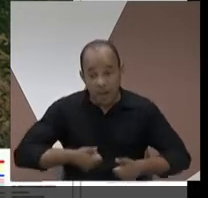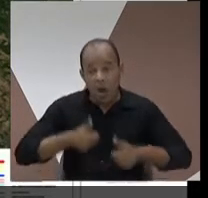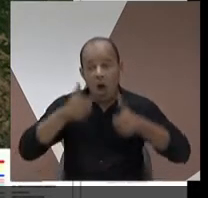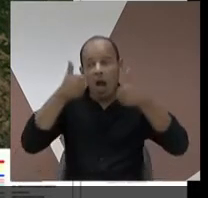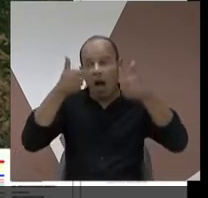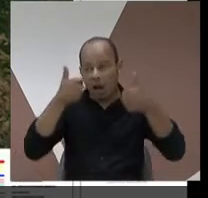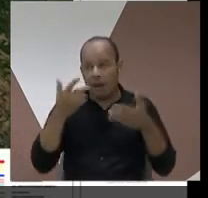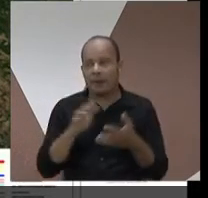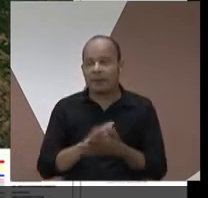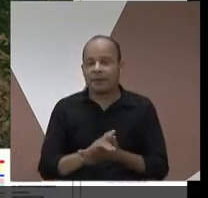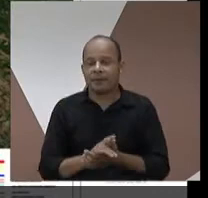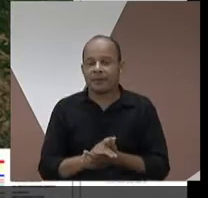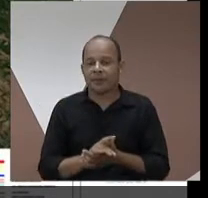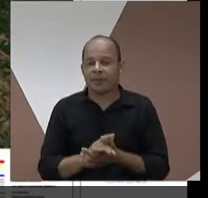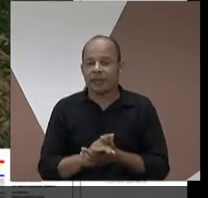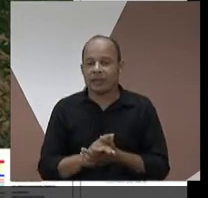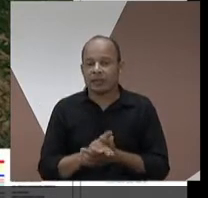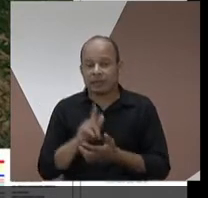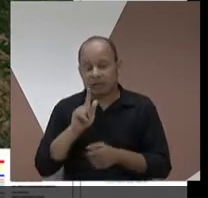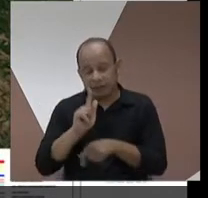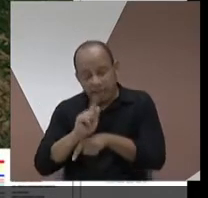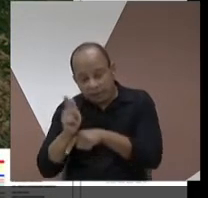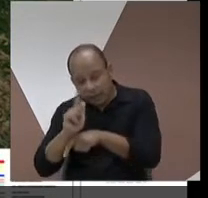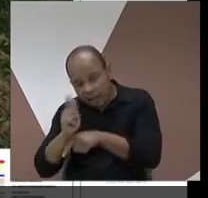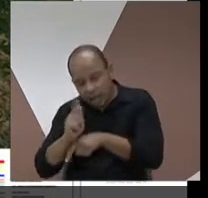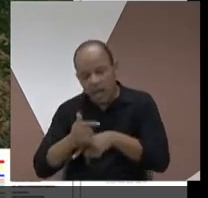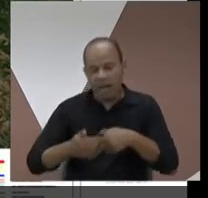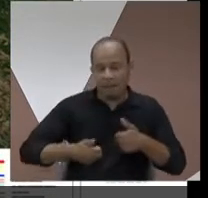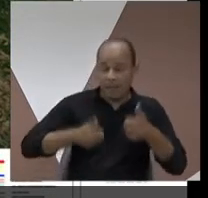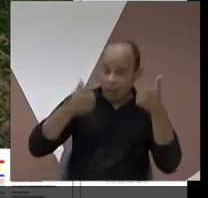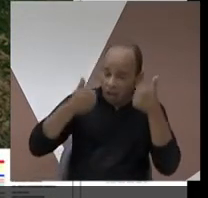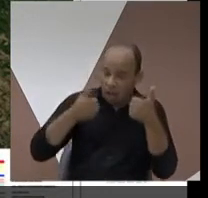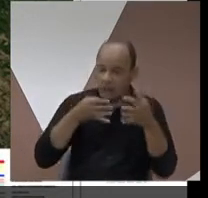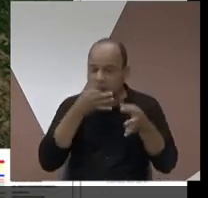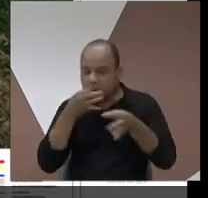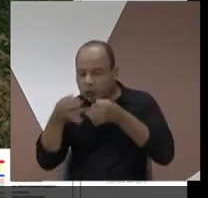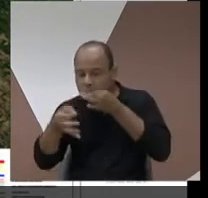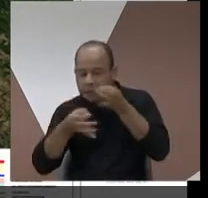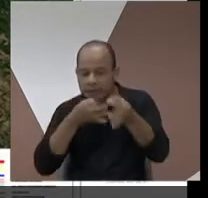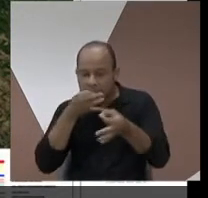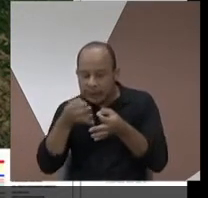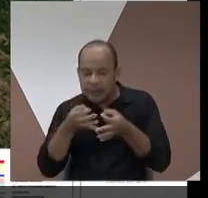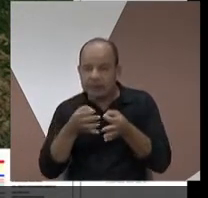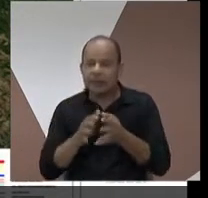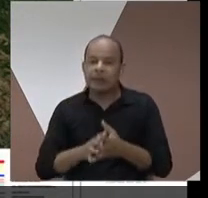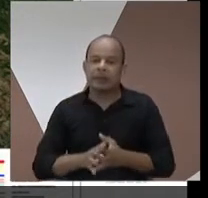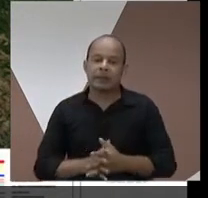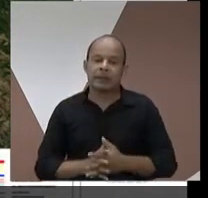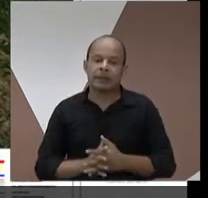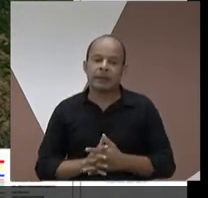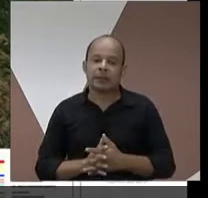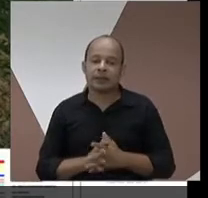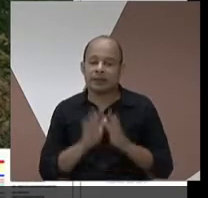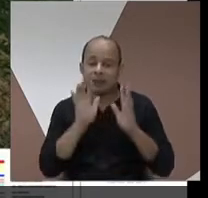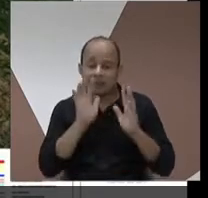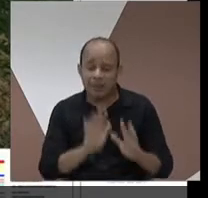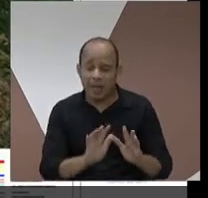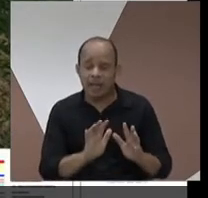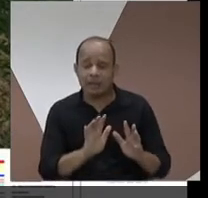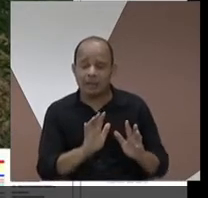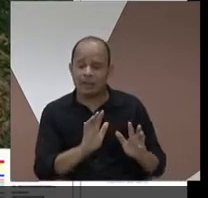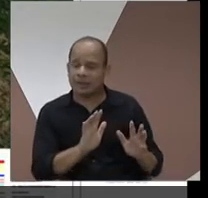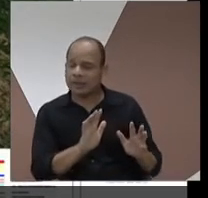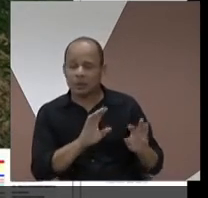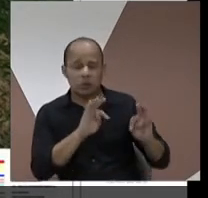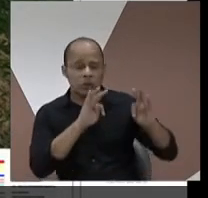em sugerir algumas soluções, mas se privatiza, se terceiriza tudo aquilo